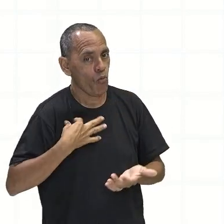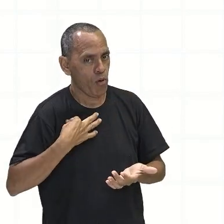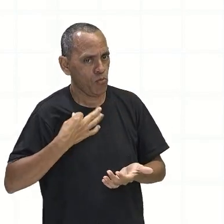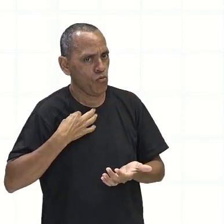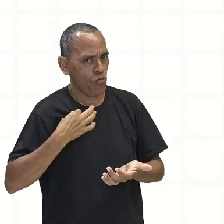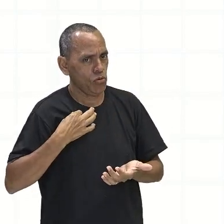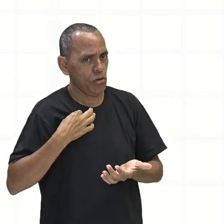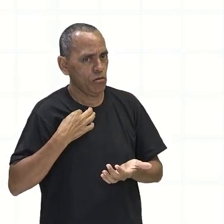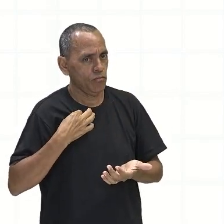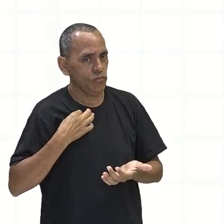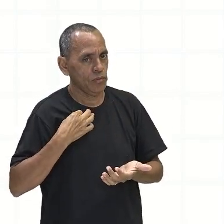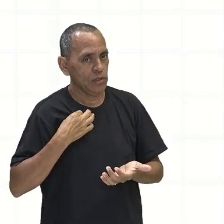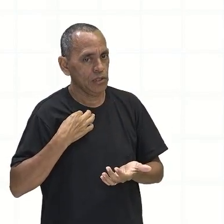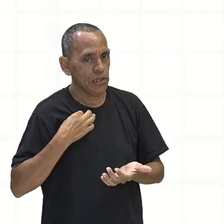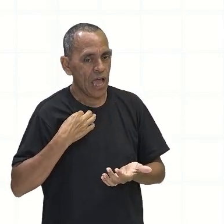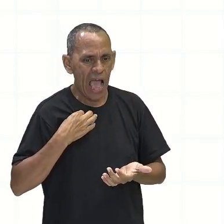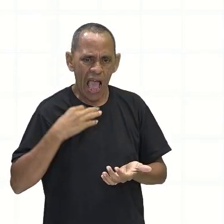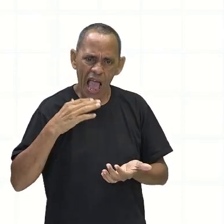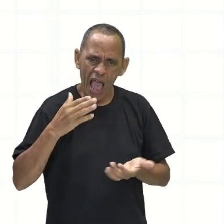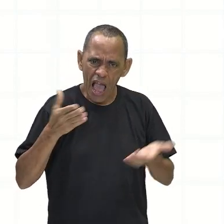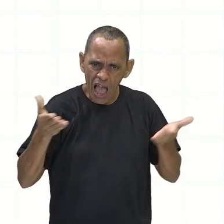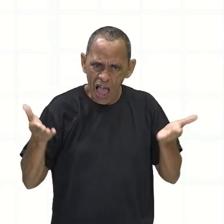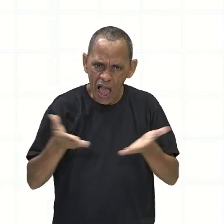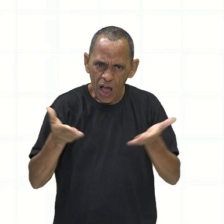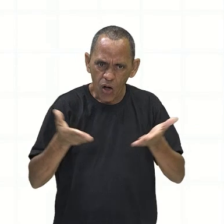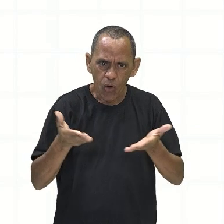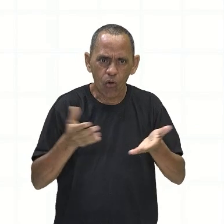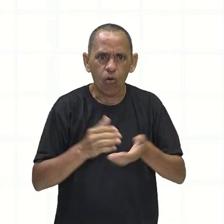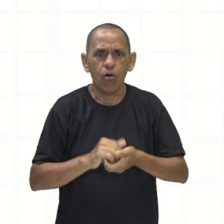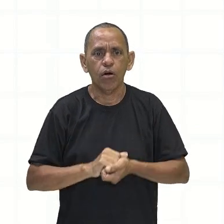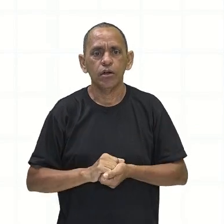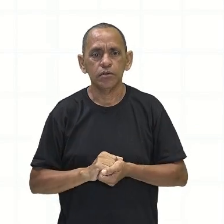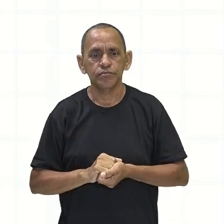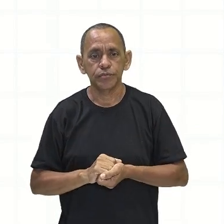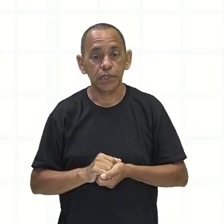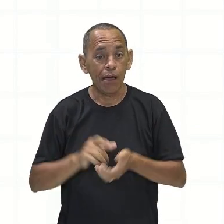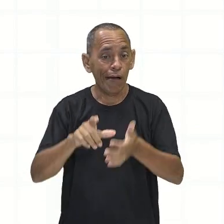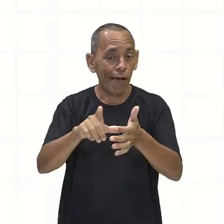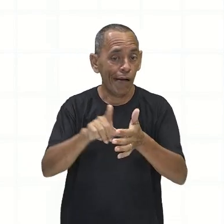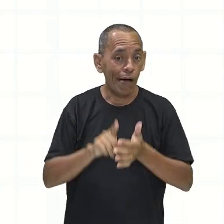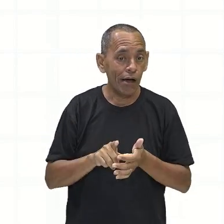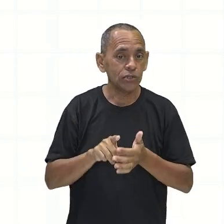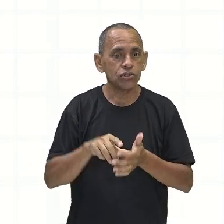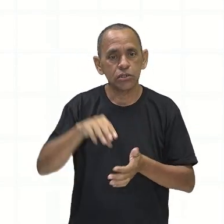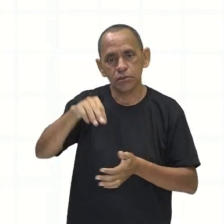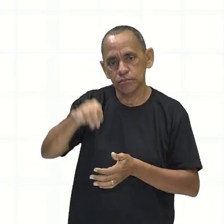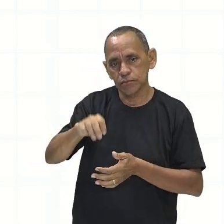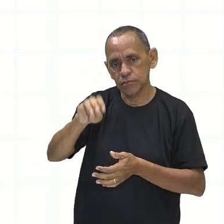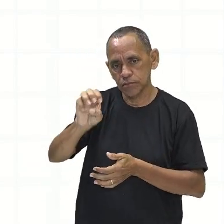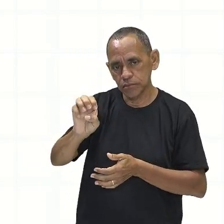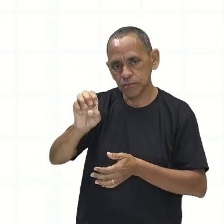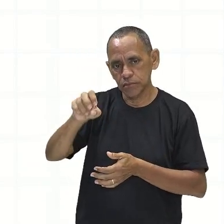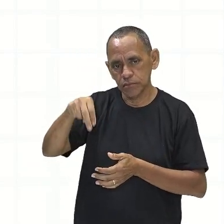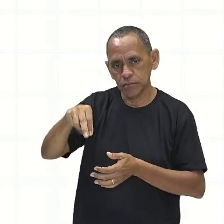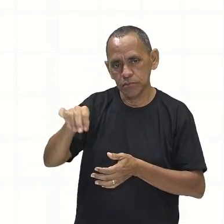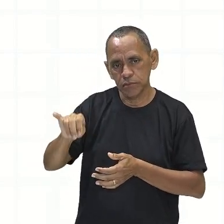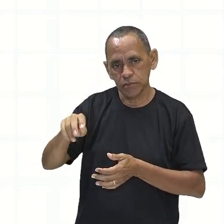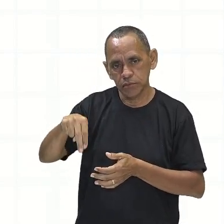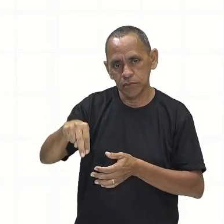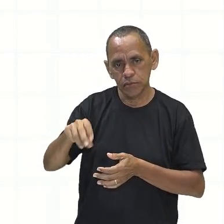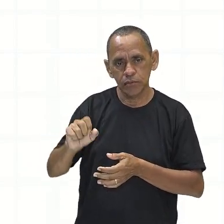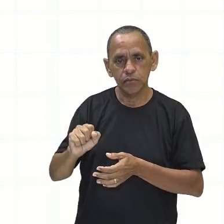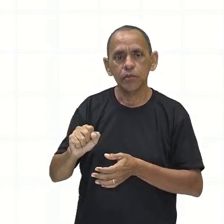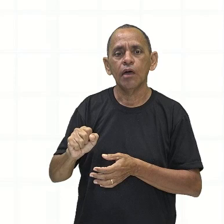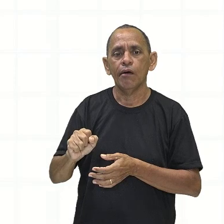aí? Então, eu estou substituindo com o pronome o substantivo menina. Ela comprou uma blusa. Temos aqui